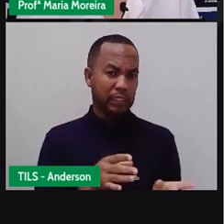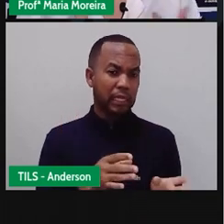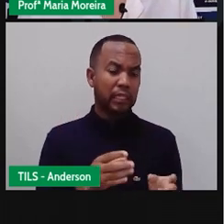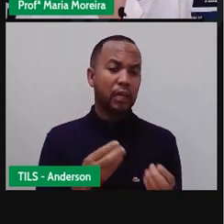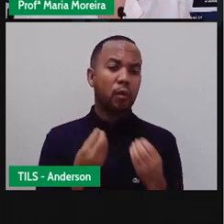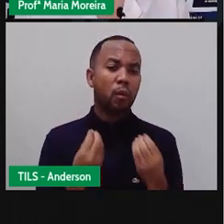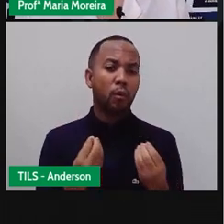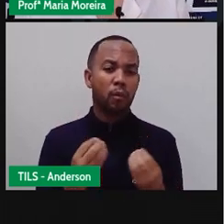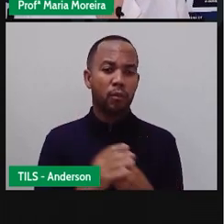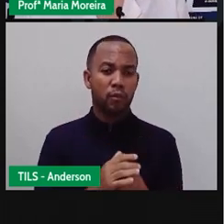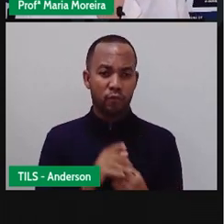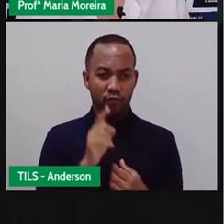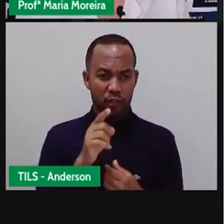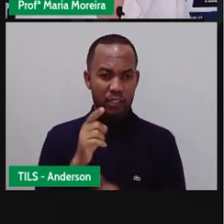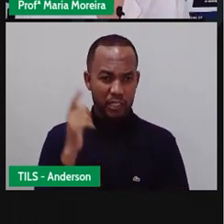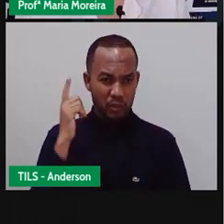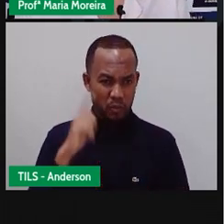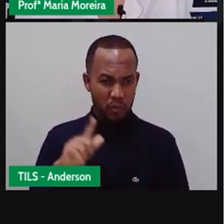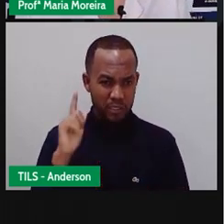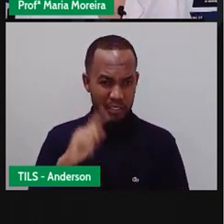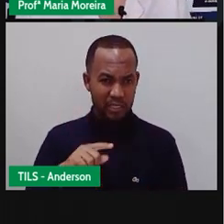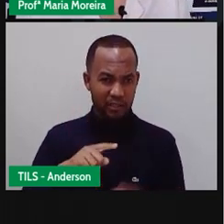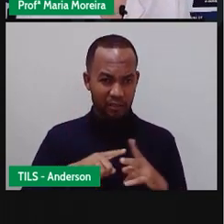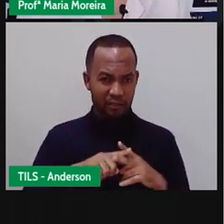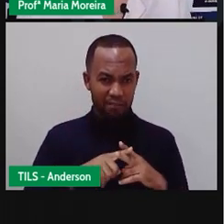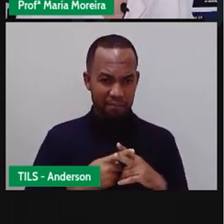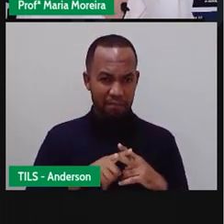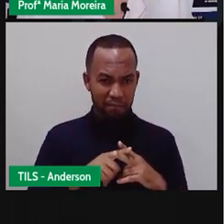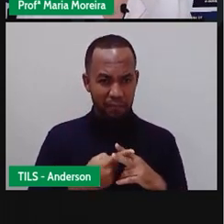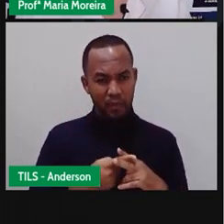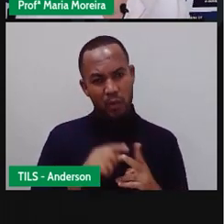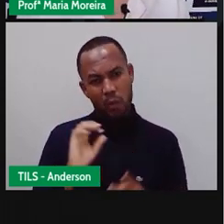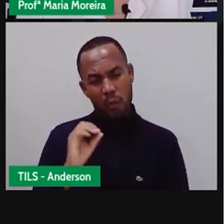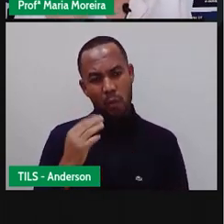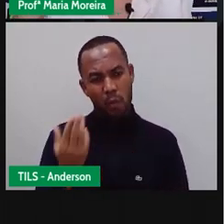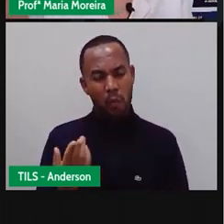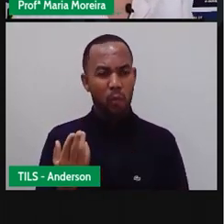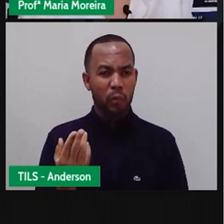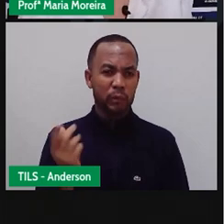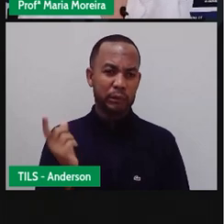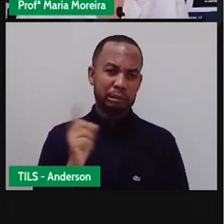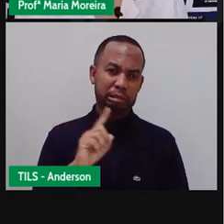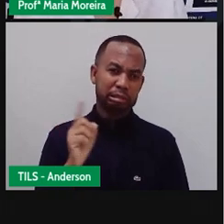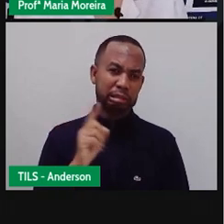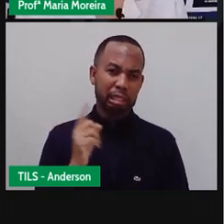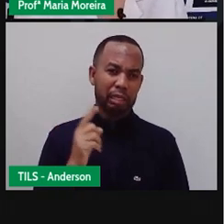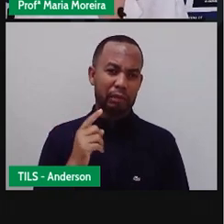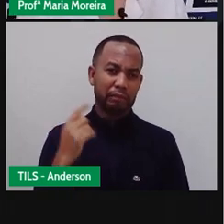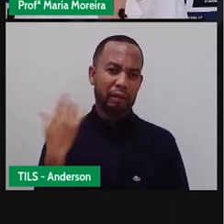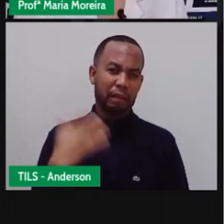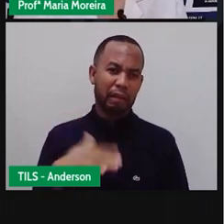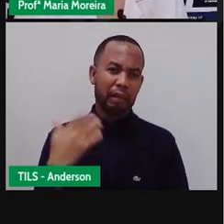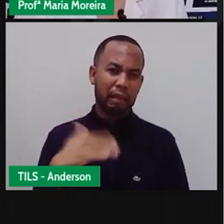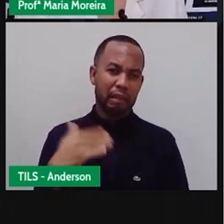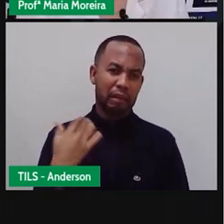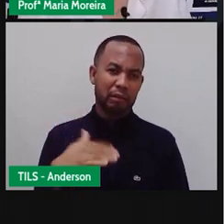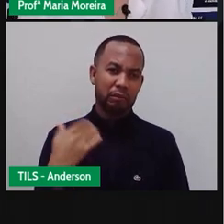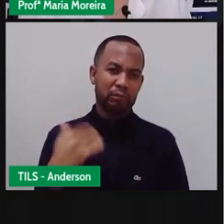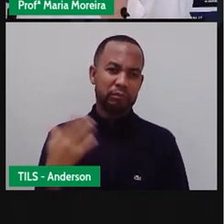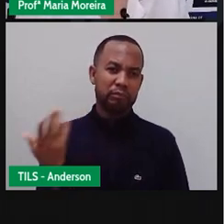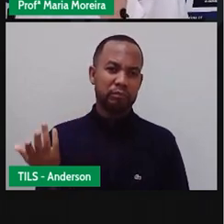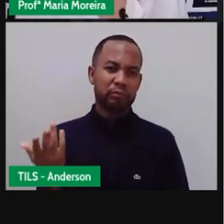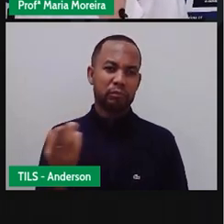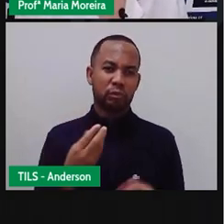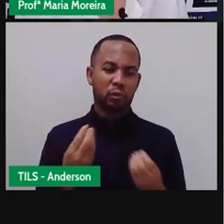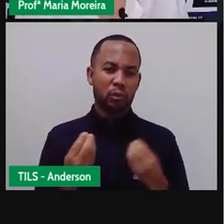defeitos que a gente não consegue mais consertar né ou porque às vezes o concerto fica batendo mais caro do que o próprio produto